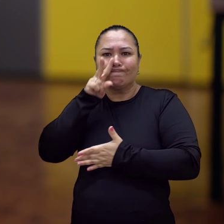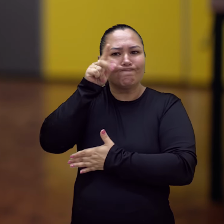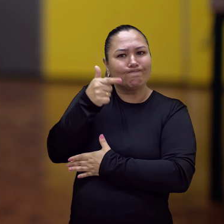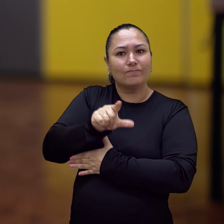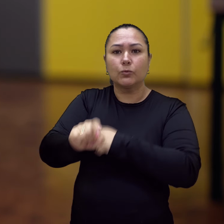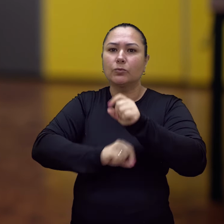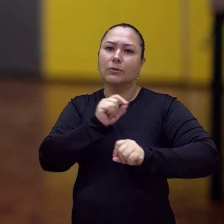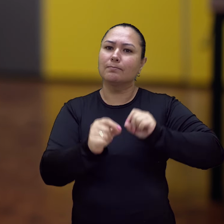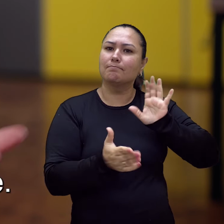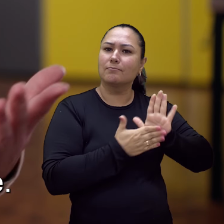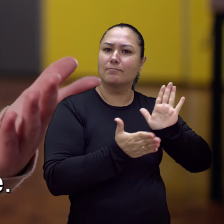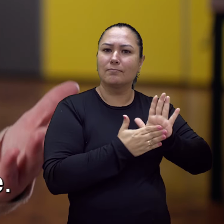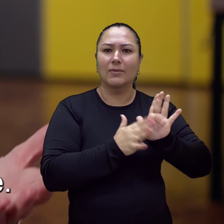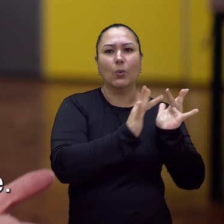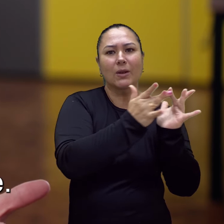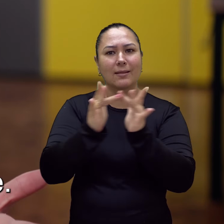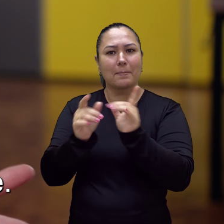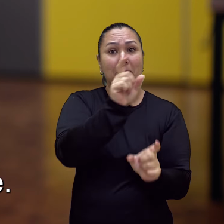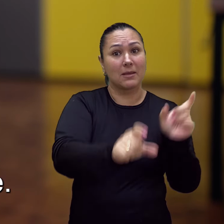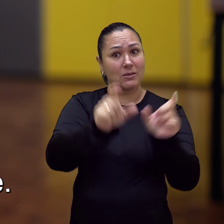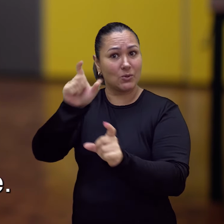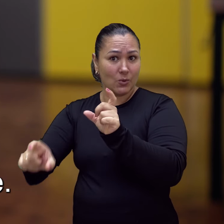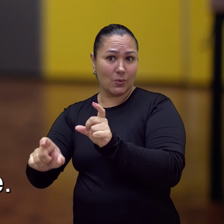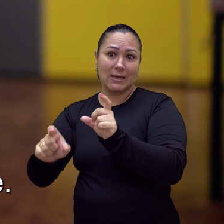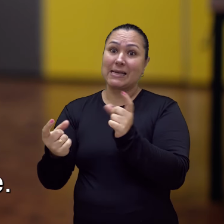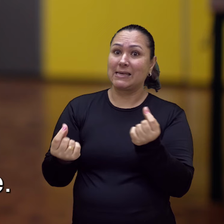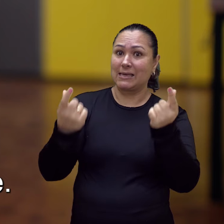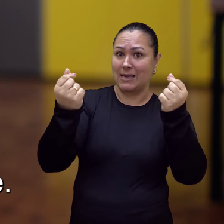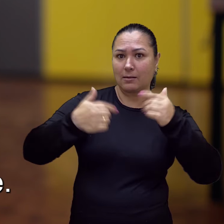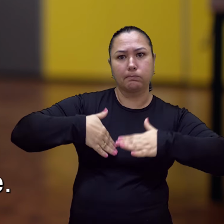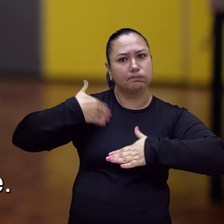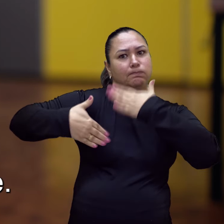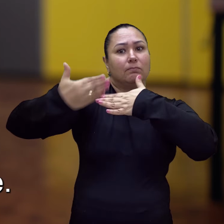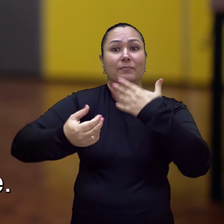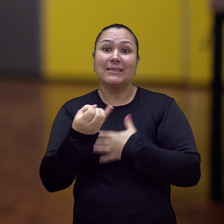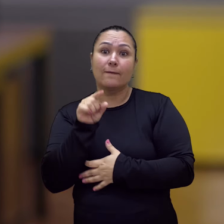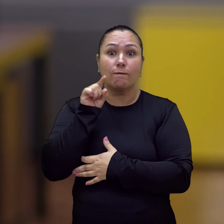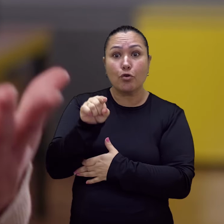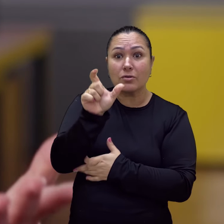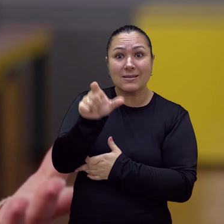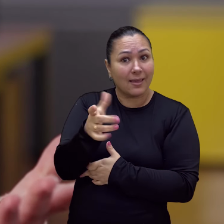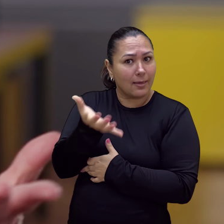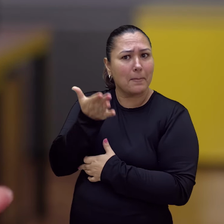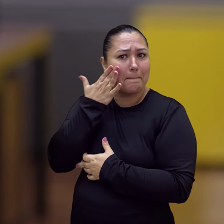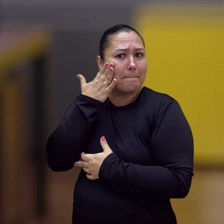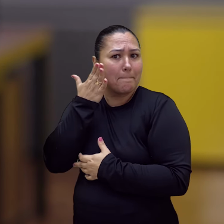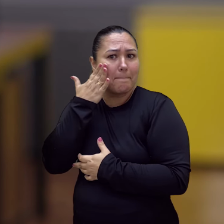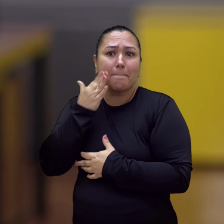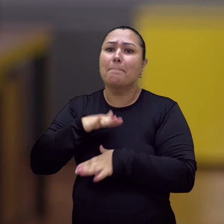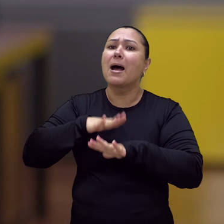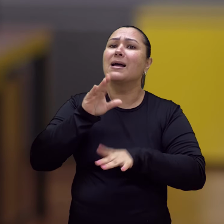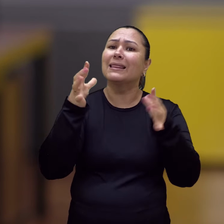nosso propósito de conectar pessoas e riquezas, gerando prosperidade. E se você quiser